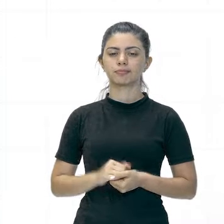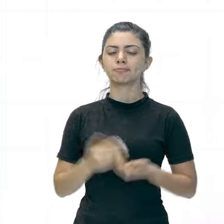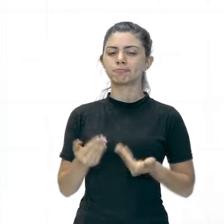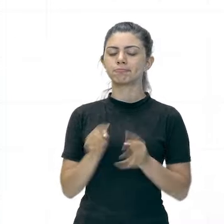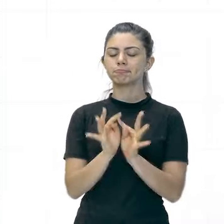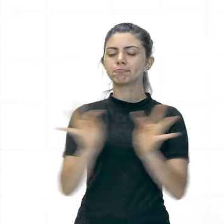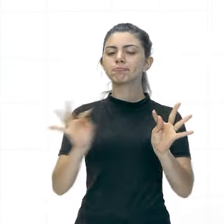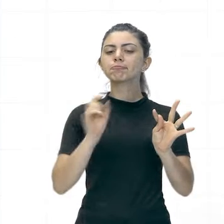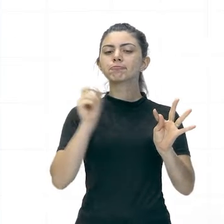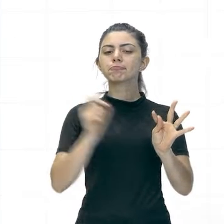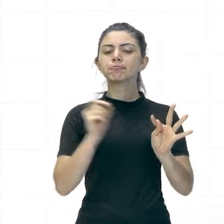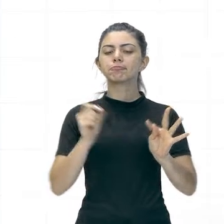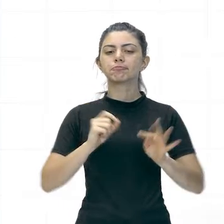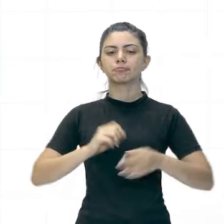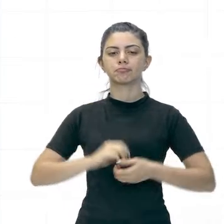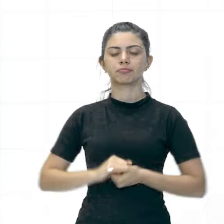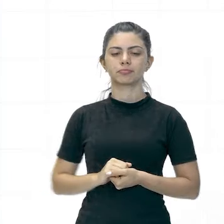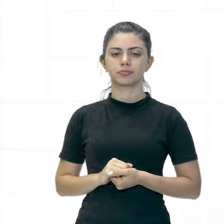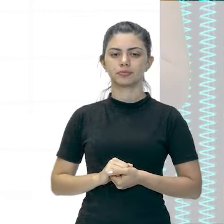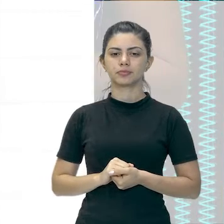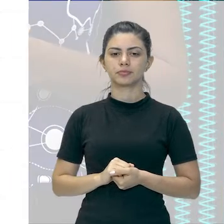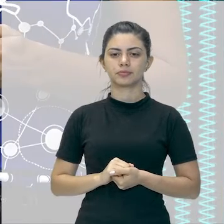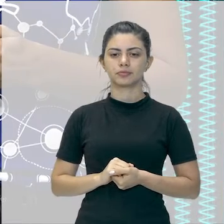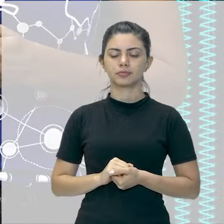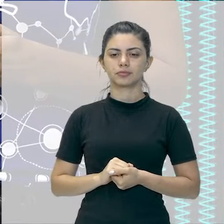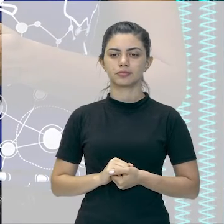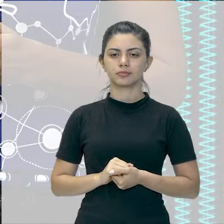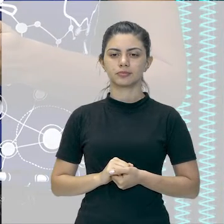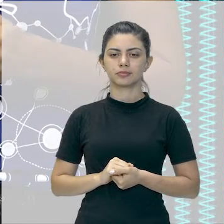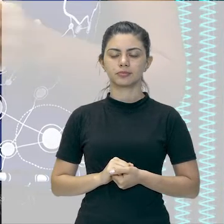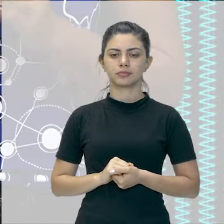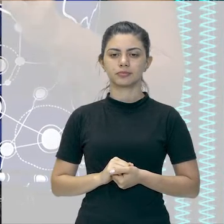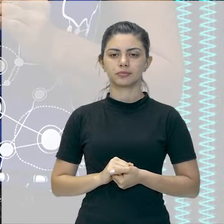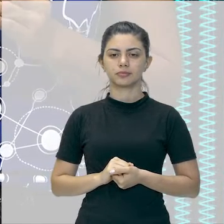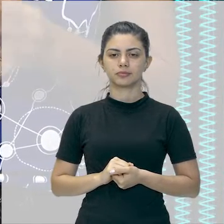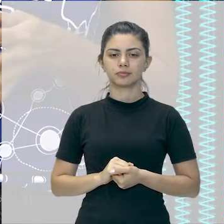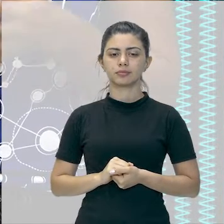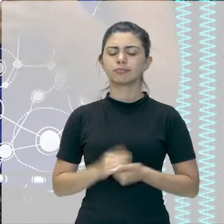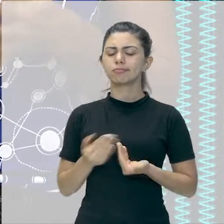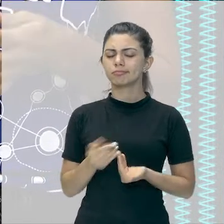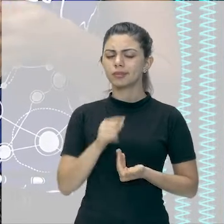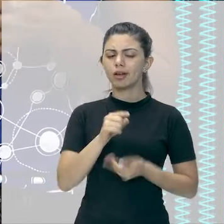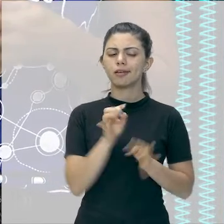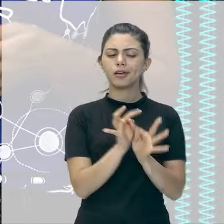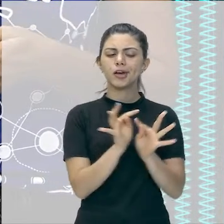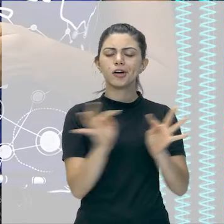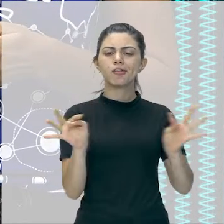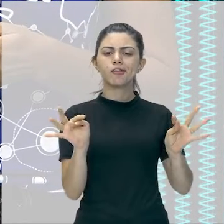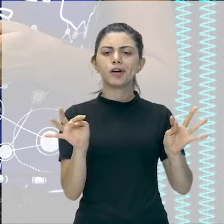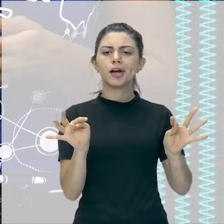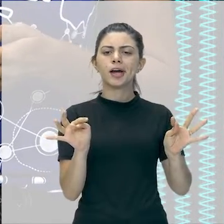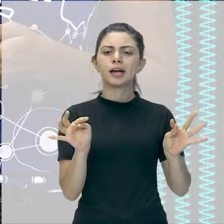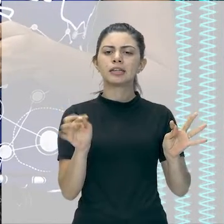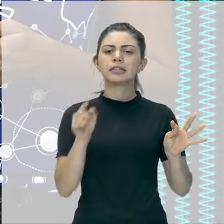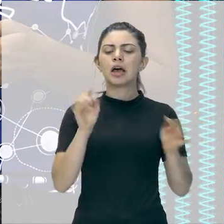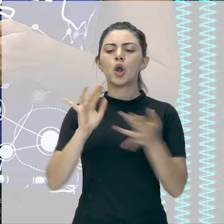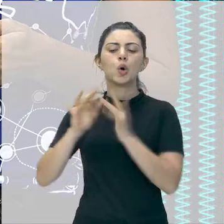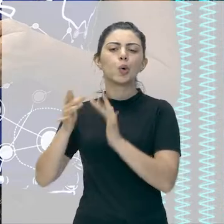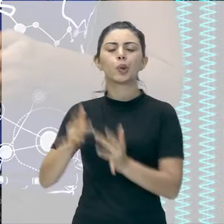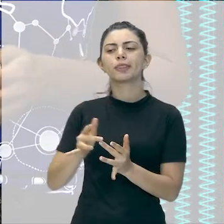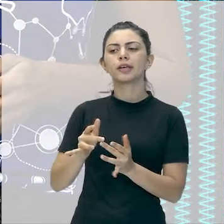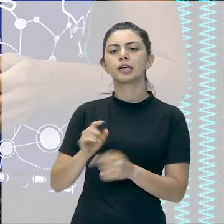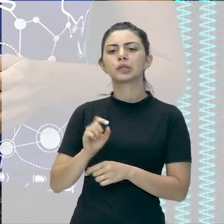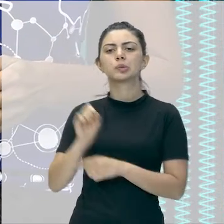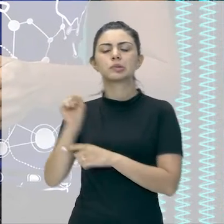observem. I visited the fair. Essa frase está na forma afirmativa ou